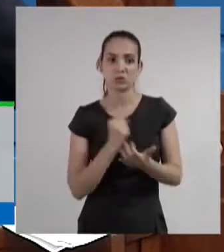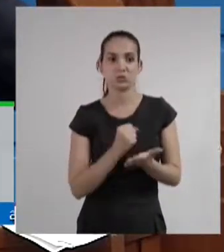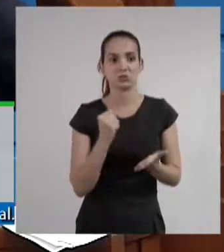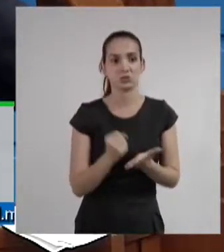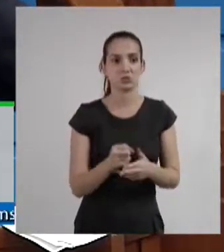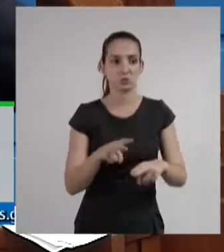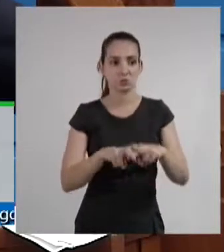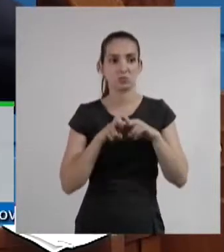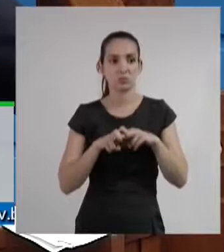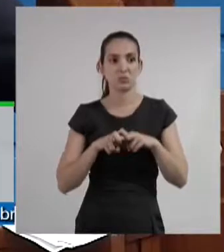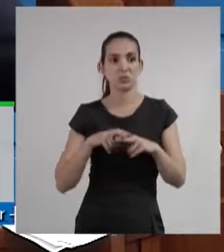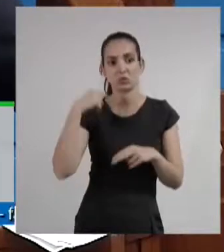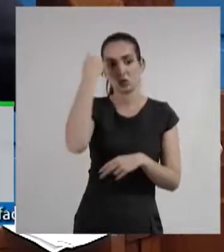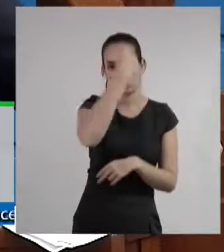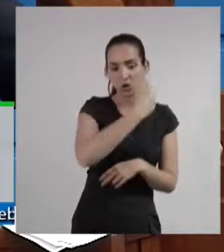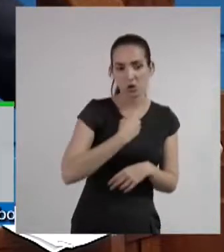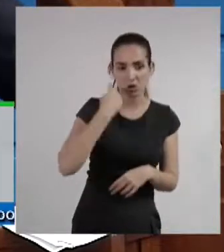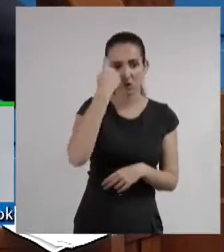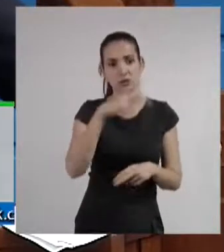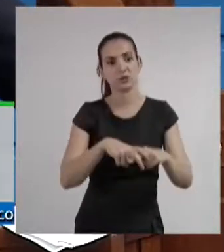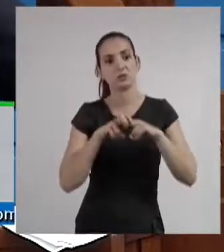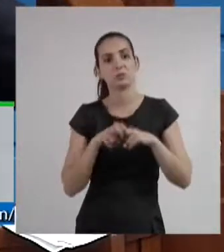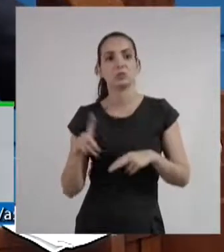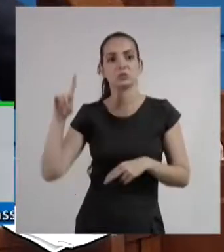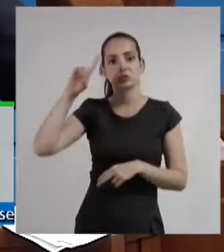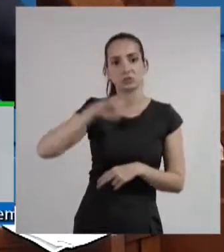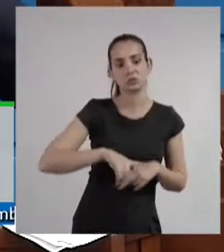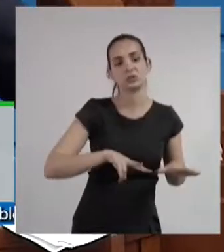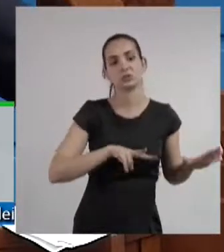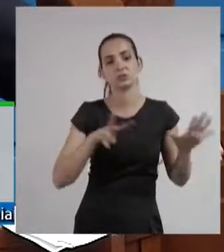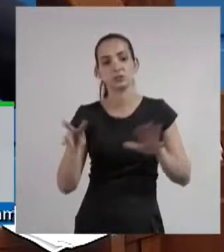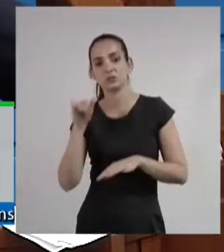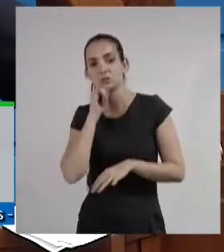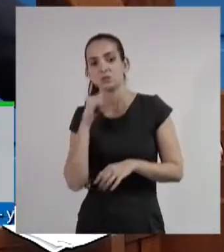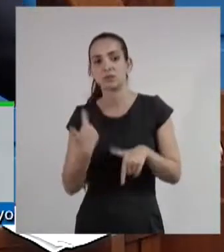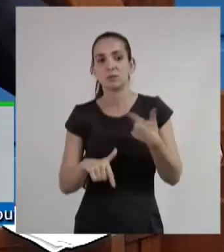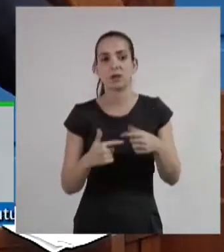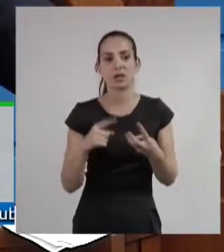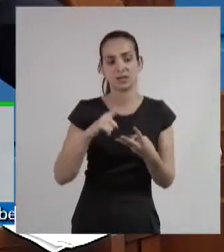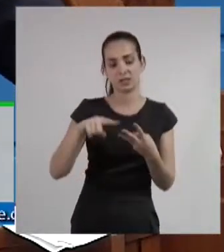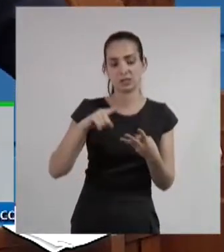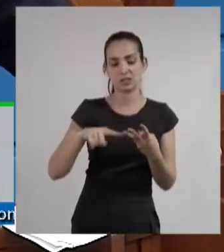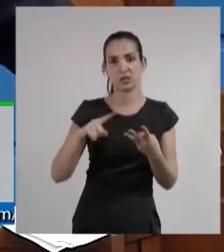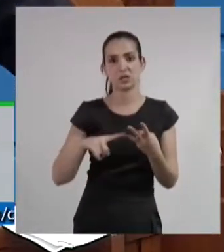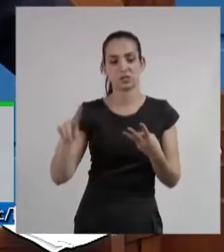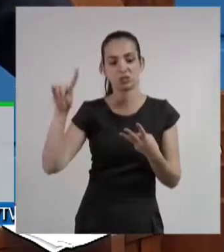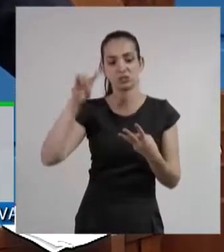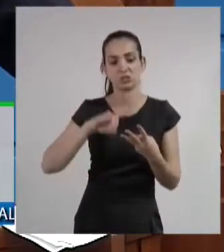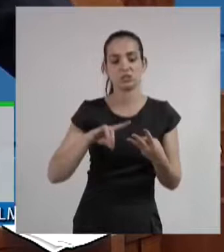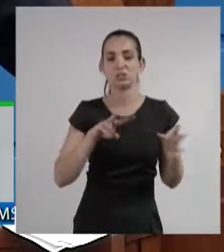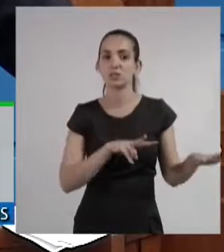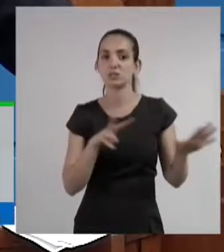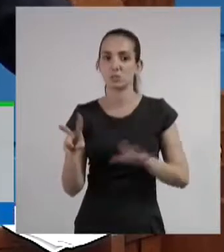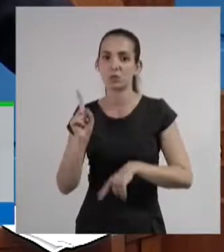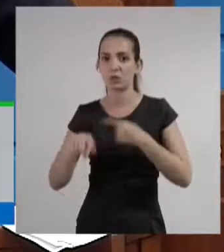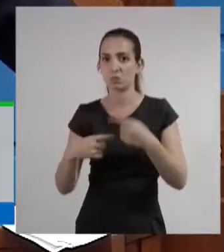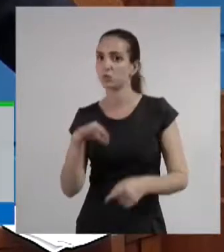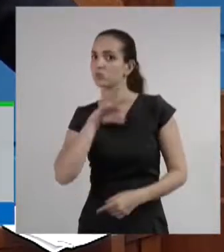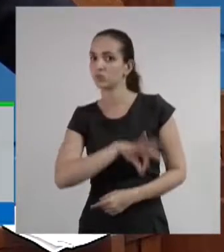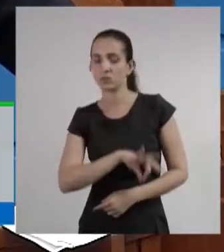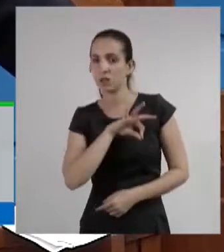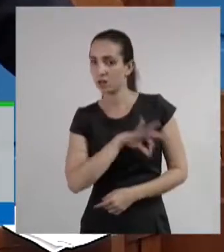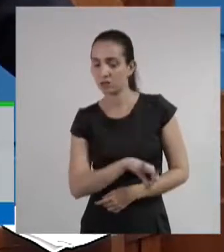por hora, por dias na semana. Então, ele trabalha 3 dias na semana. E aí, o salário